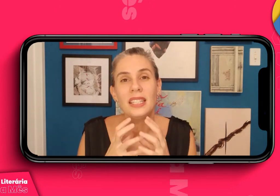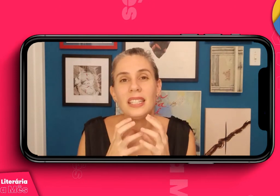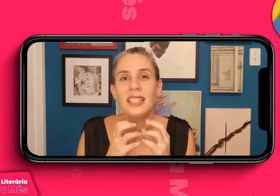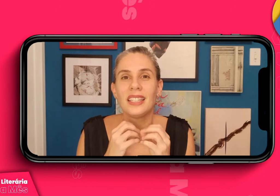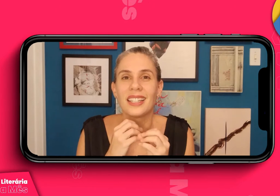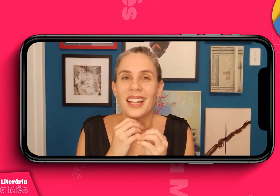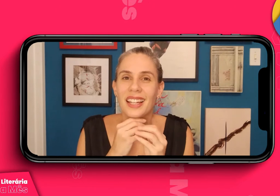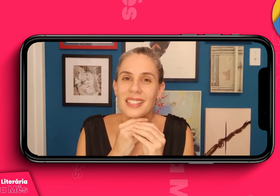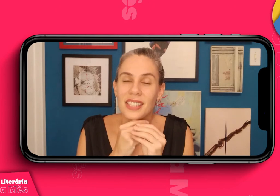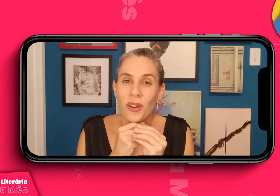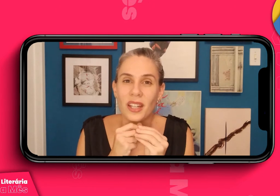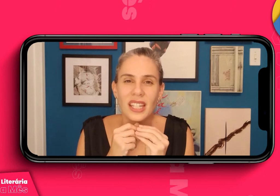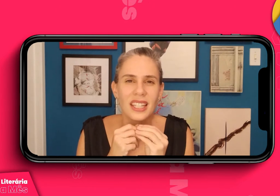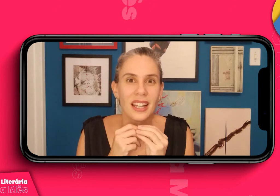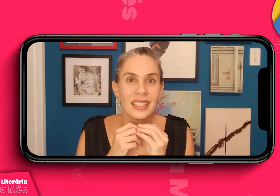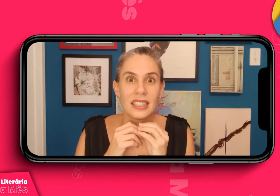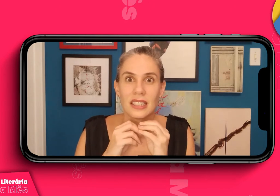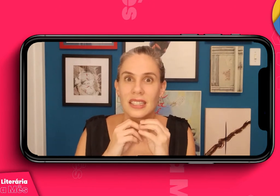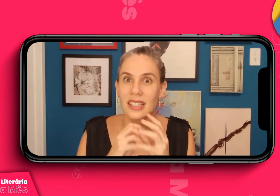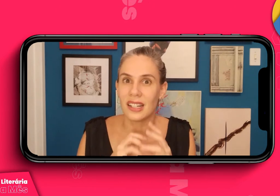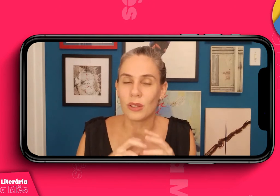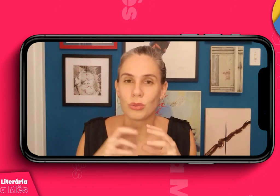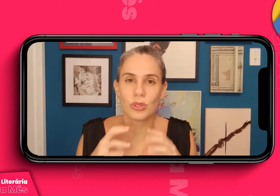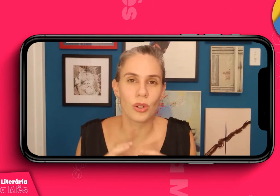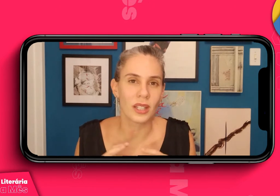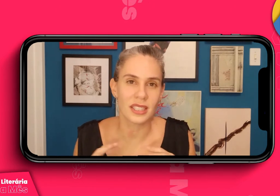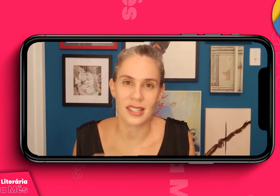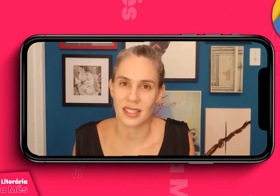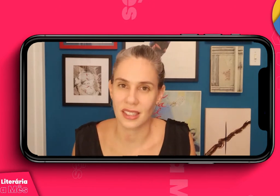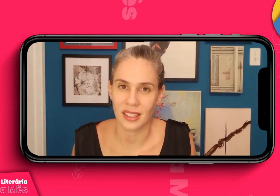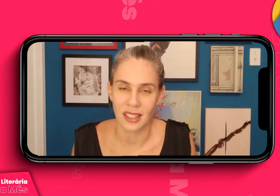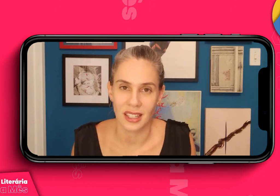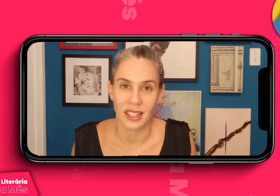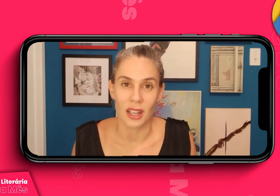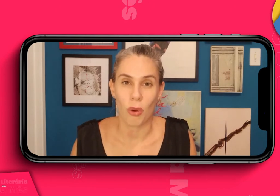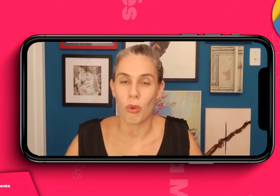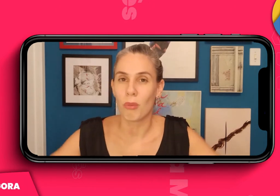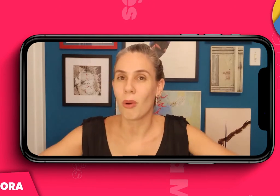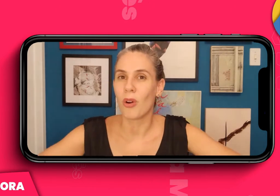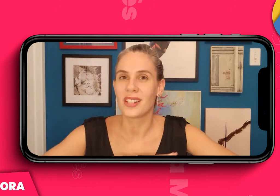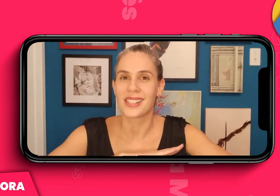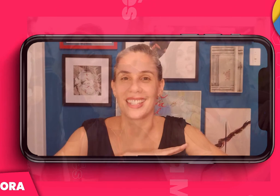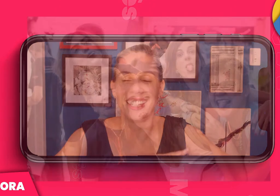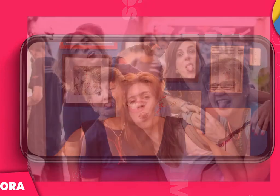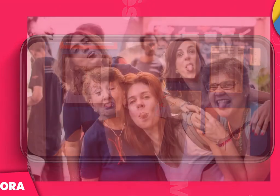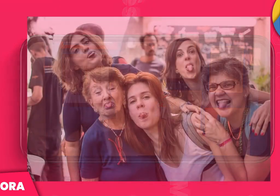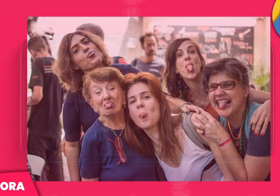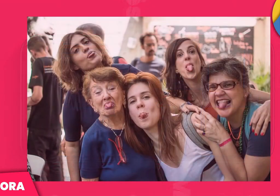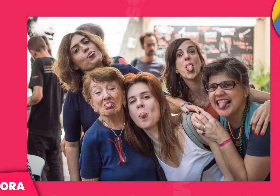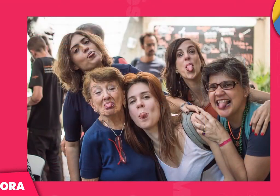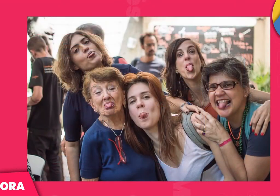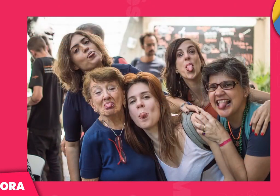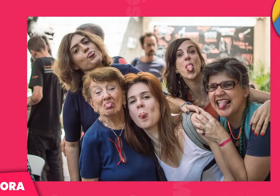pequenininha, né, senhorinha, tão dona de si, com humor assim